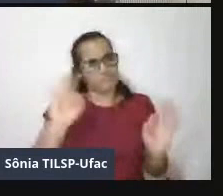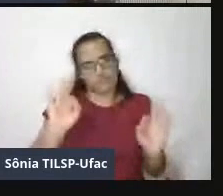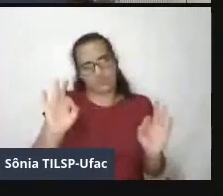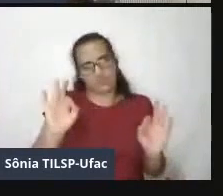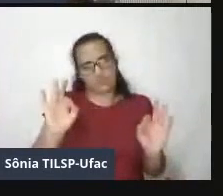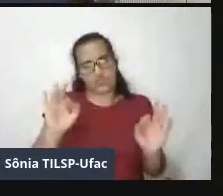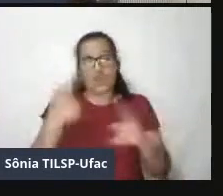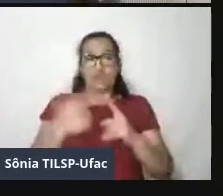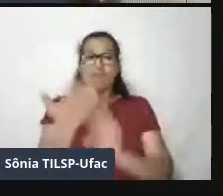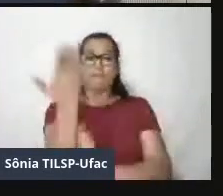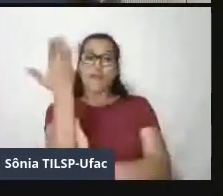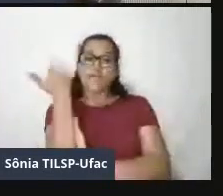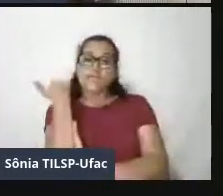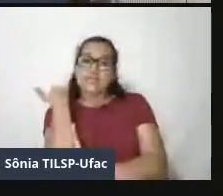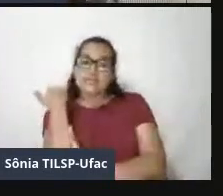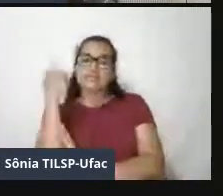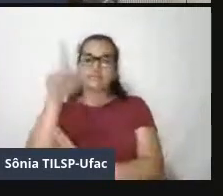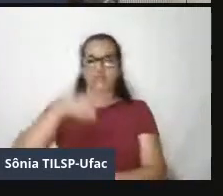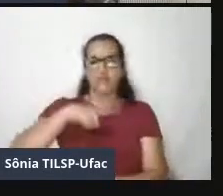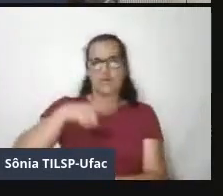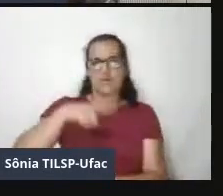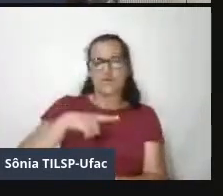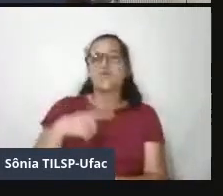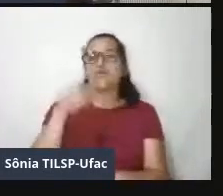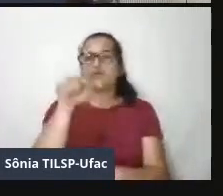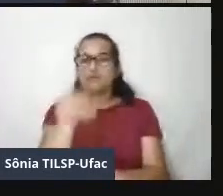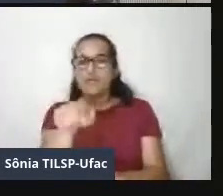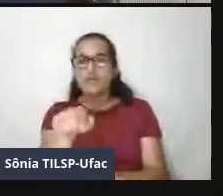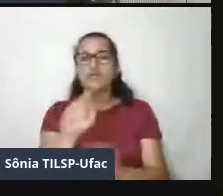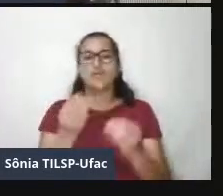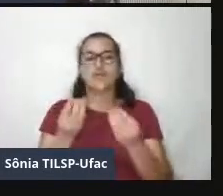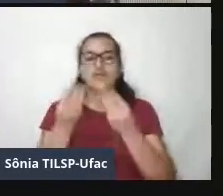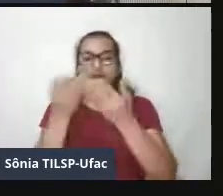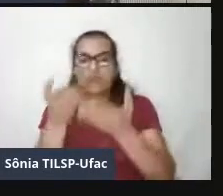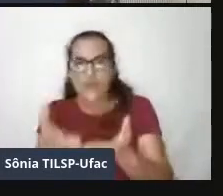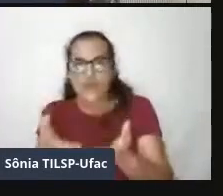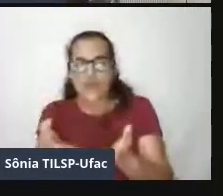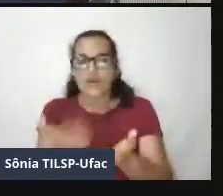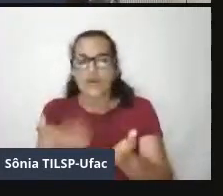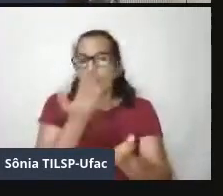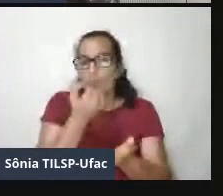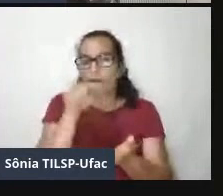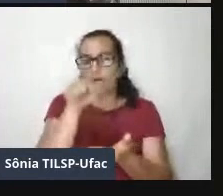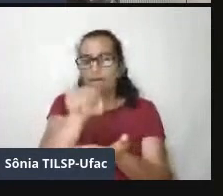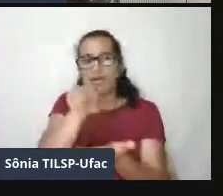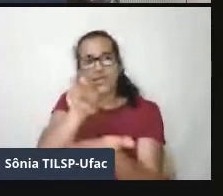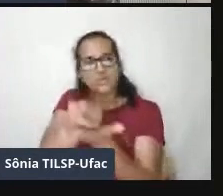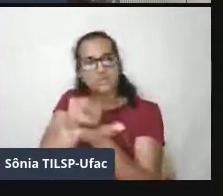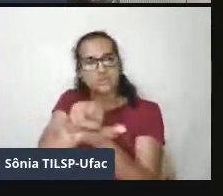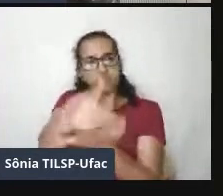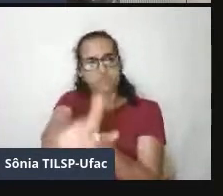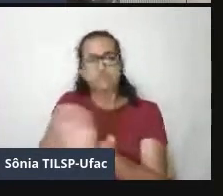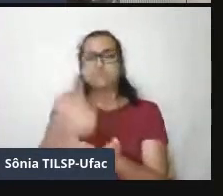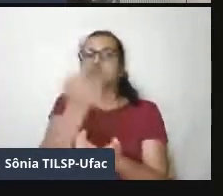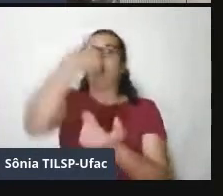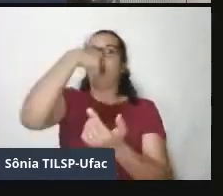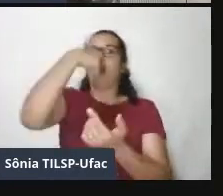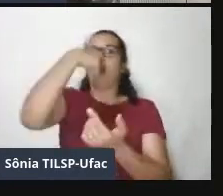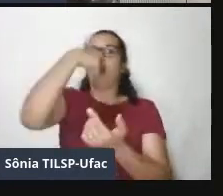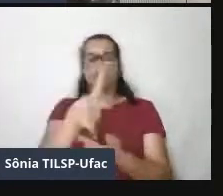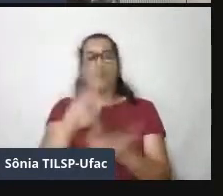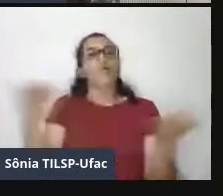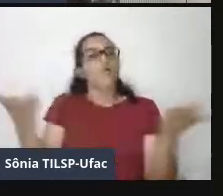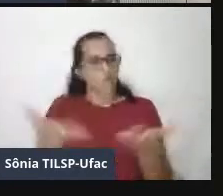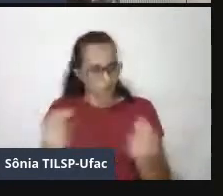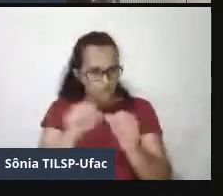minha residência. Alimentar paciente em prona, baixar a cabeceira em prona, jamais a gente faria isso. Hoje a gente faz tudo isso com